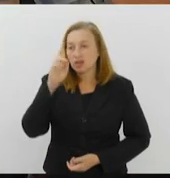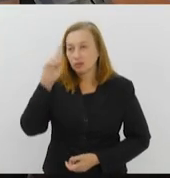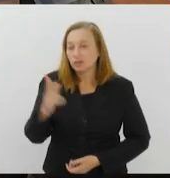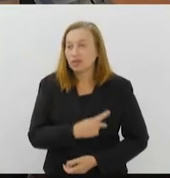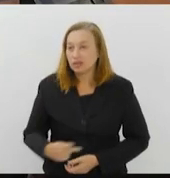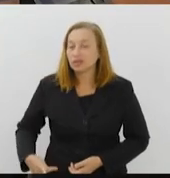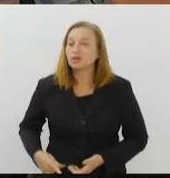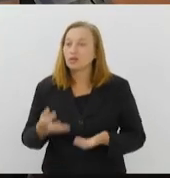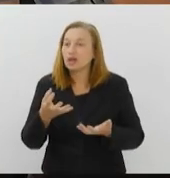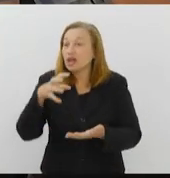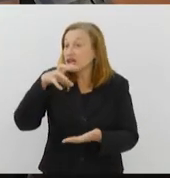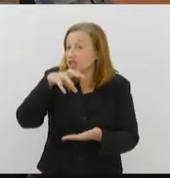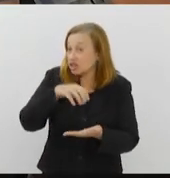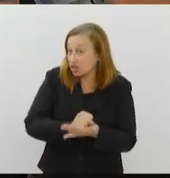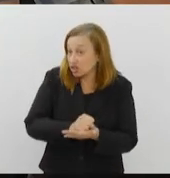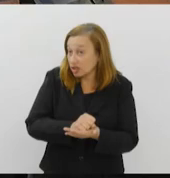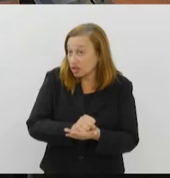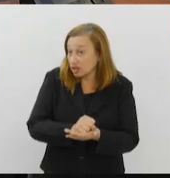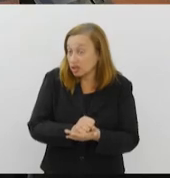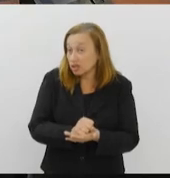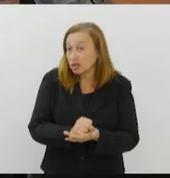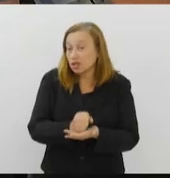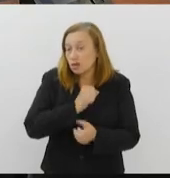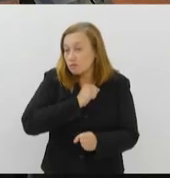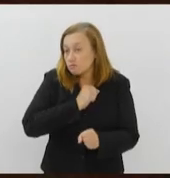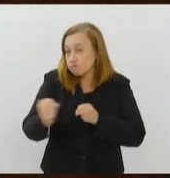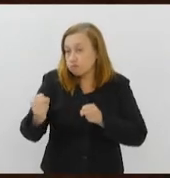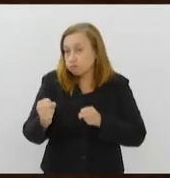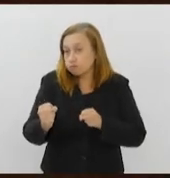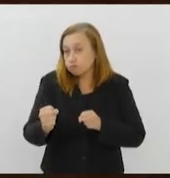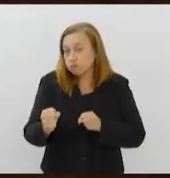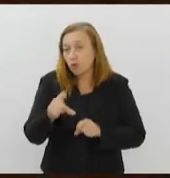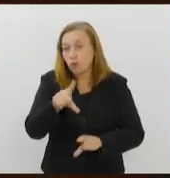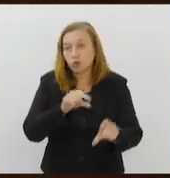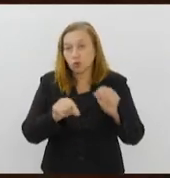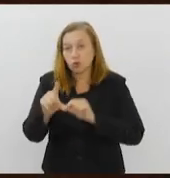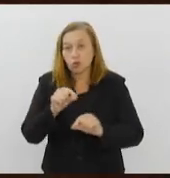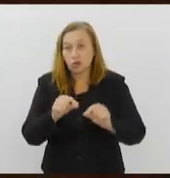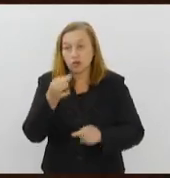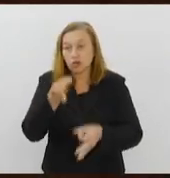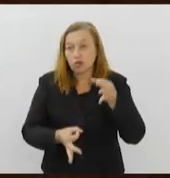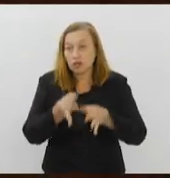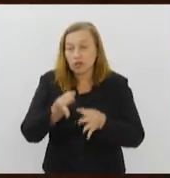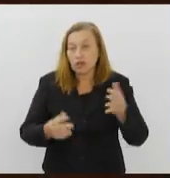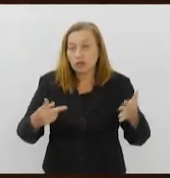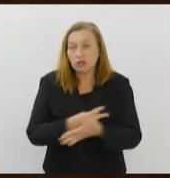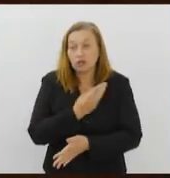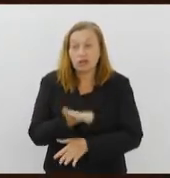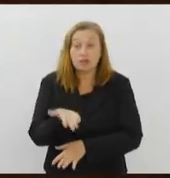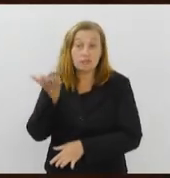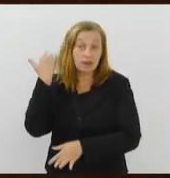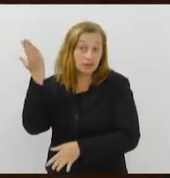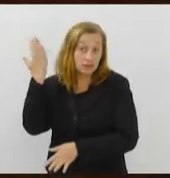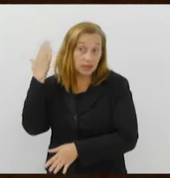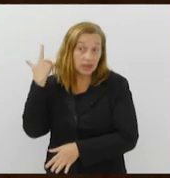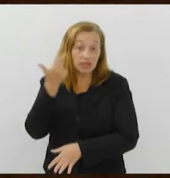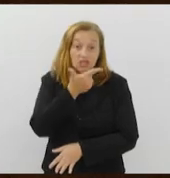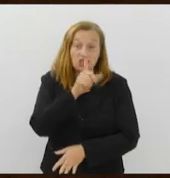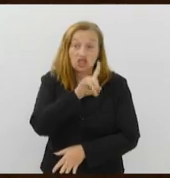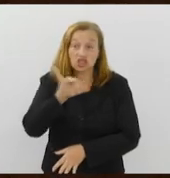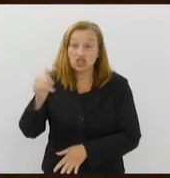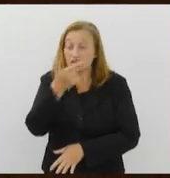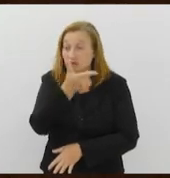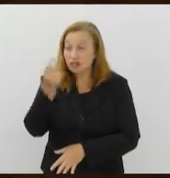quero registrar e repudiar uma decisão judicial que aconteceu na semana passada, no dia 20 de agosto,